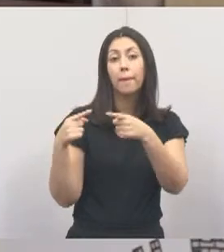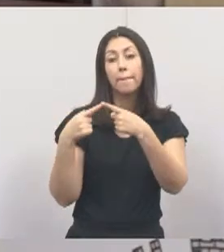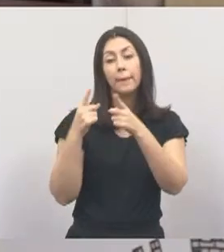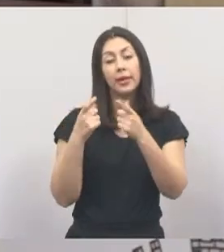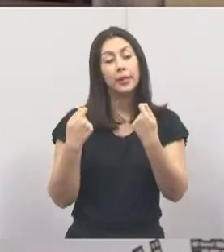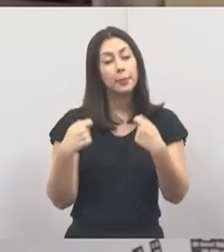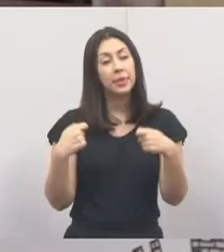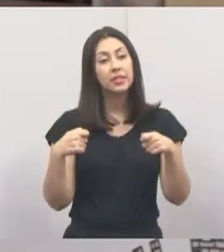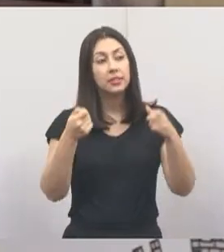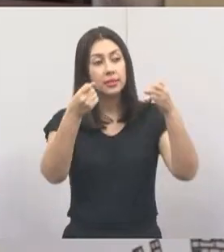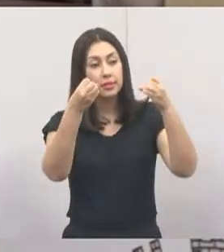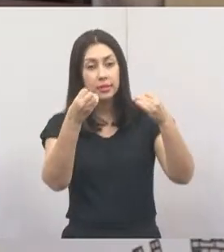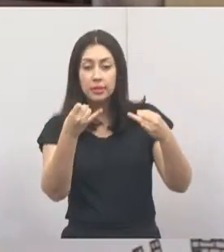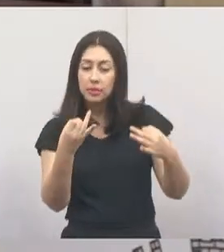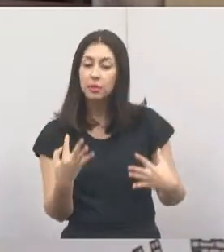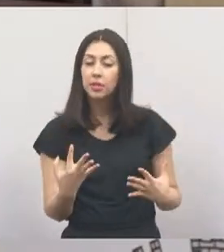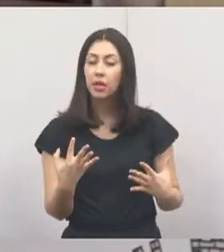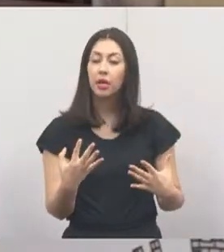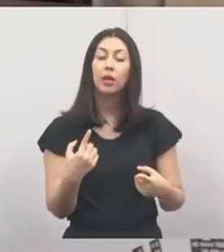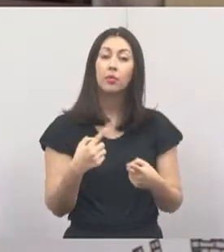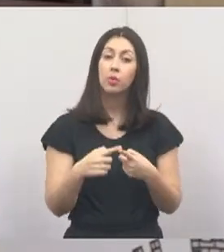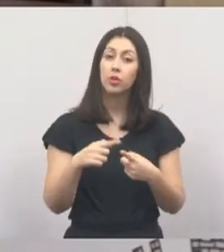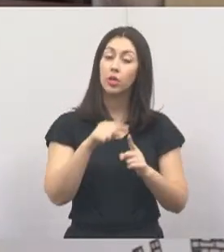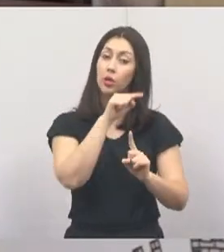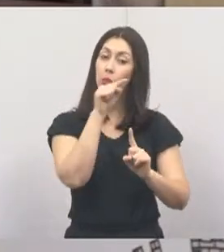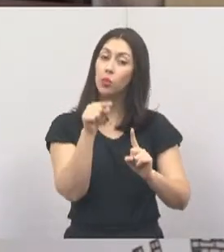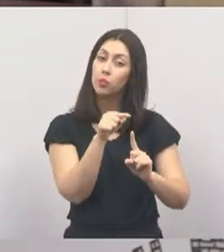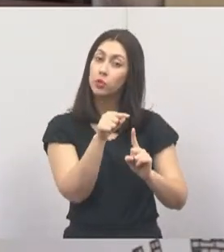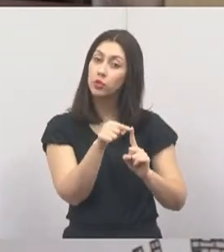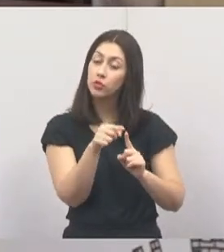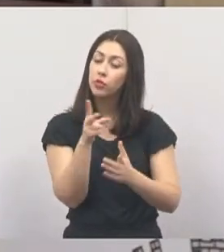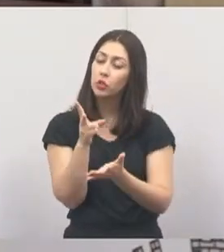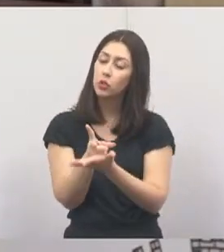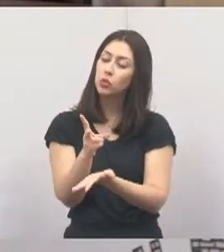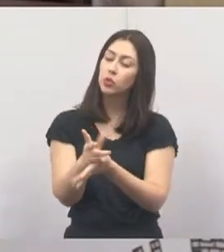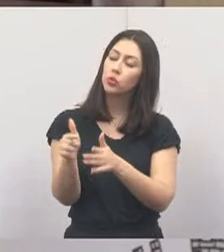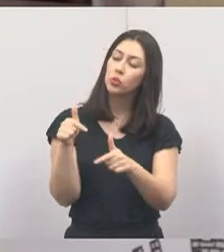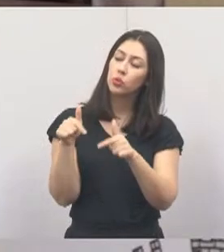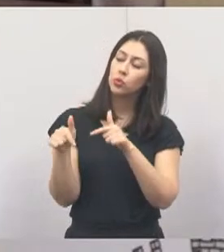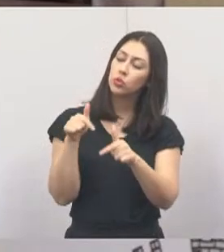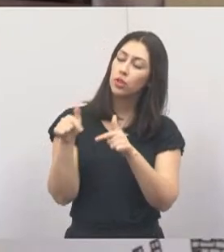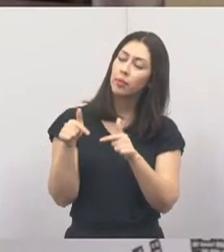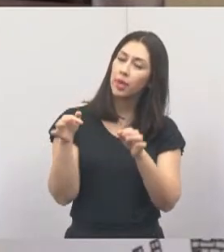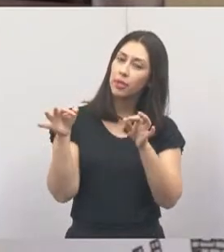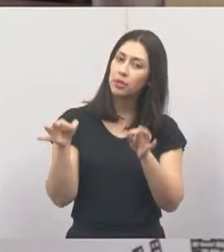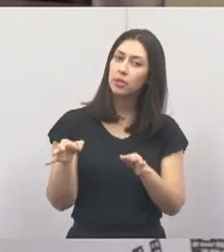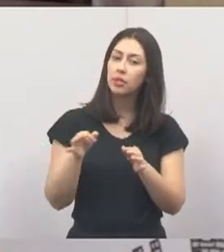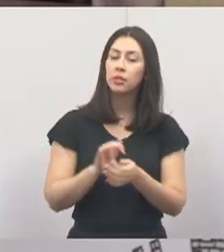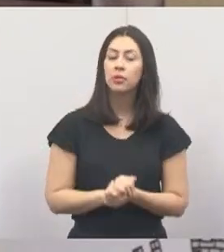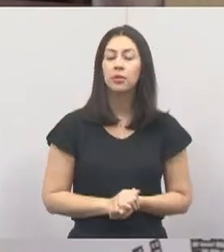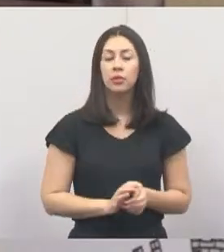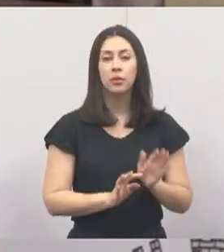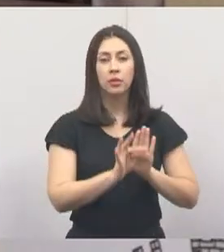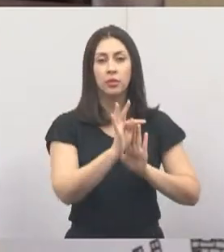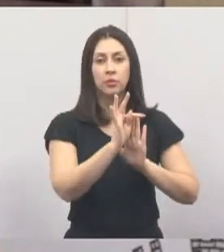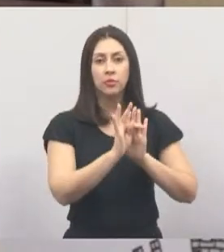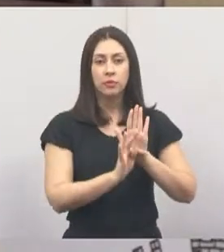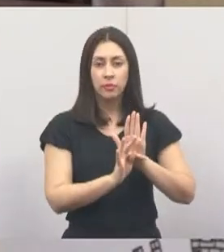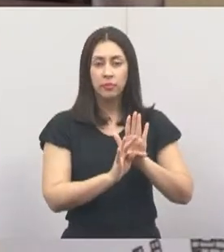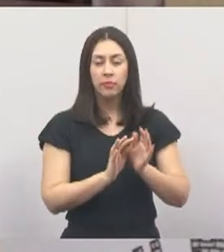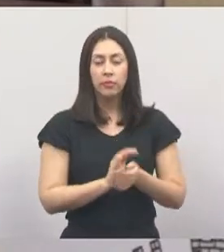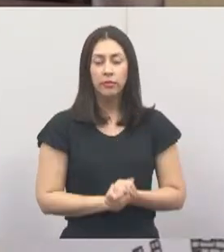justificativa, a fim de garantir a continuidade dos serviços públicos. Parágrafo único.